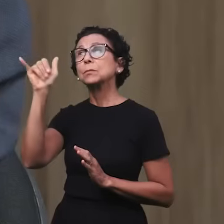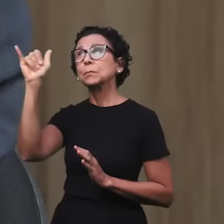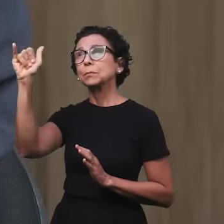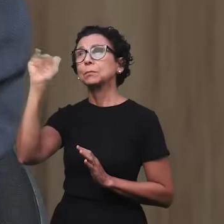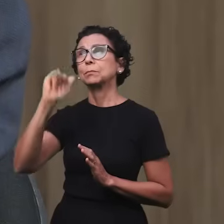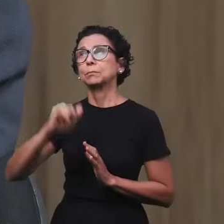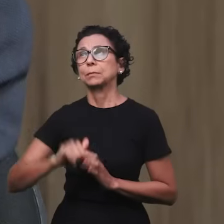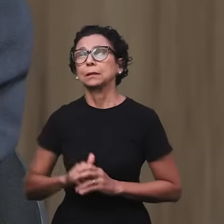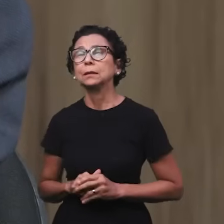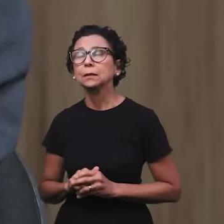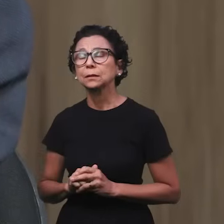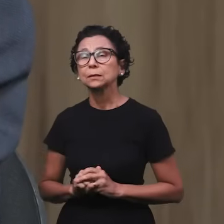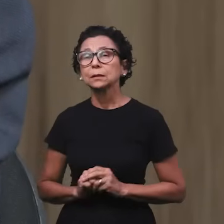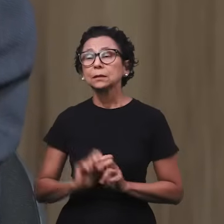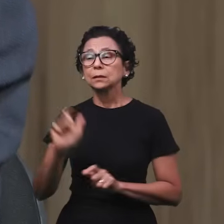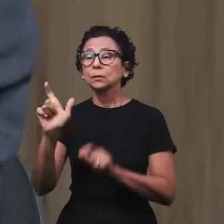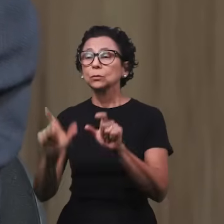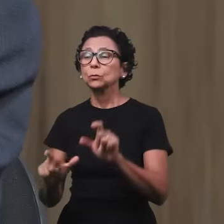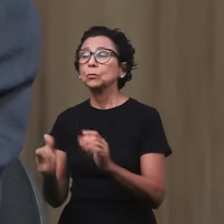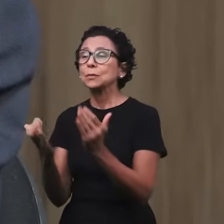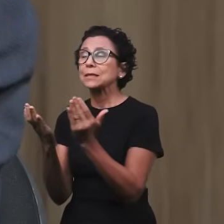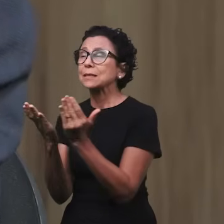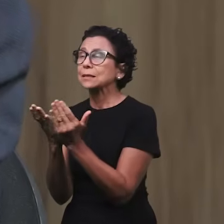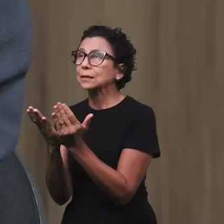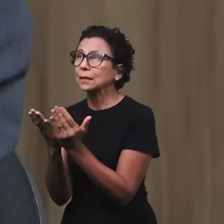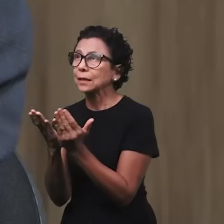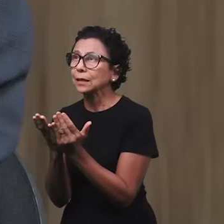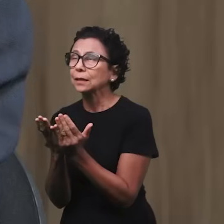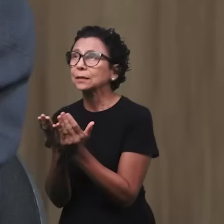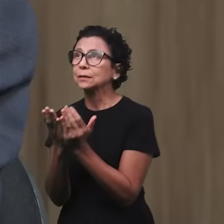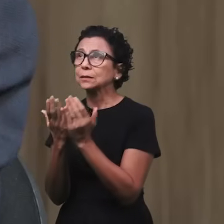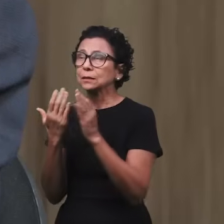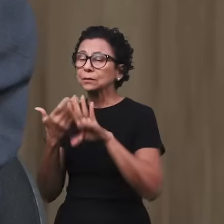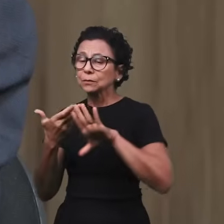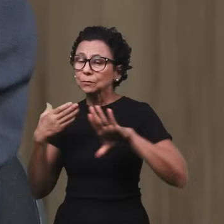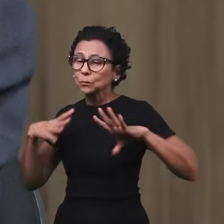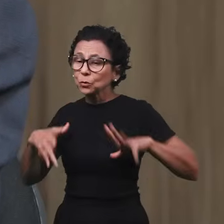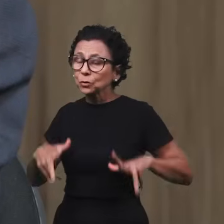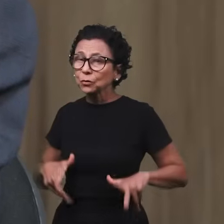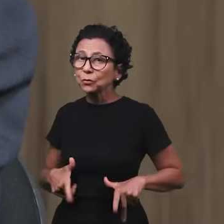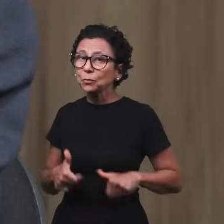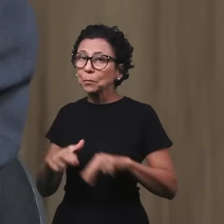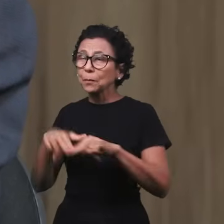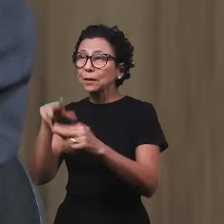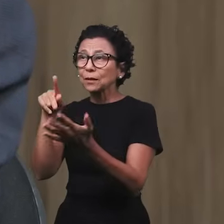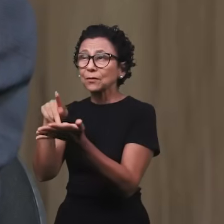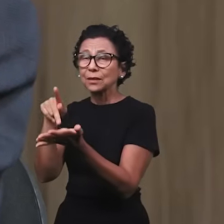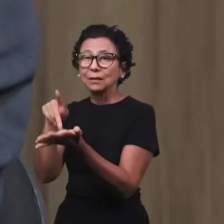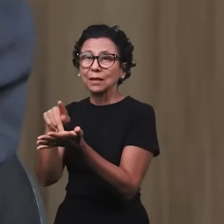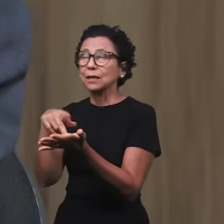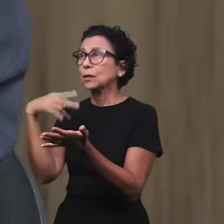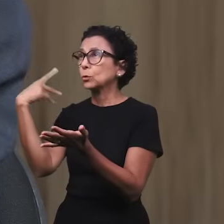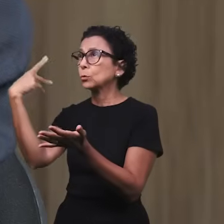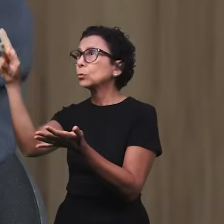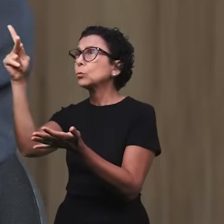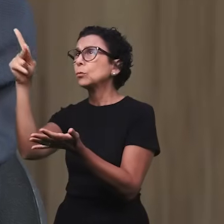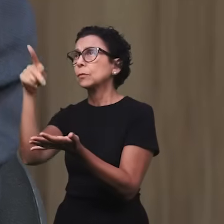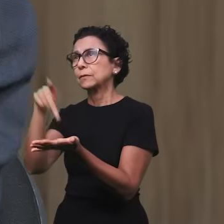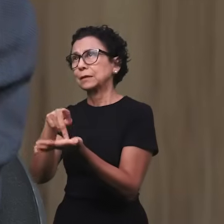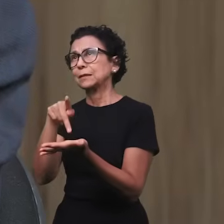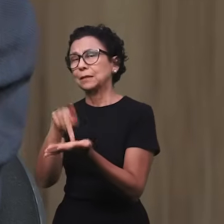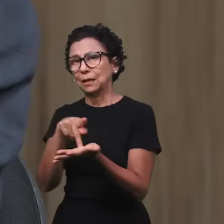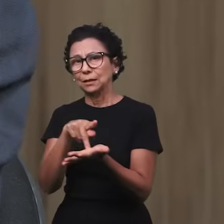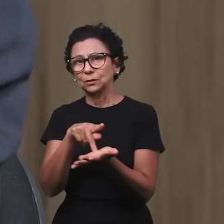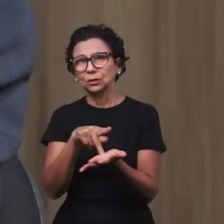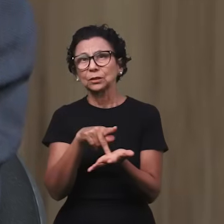santificação do crente ela seja na verdade, né? na verdade do Pai, na tua verdade.